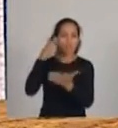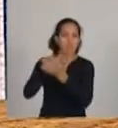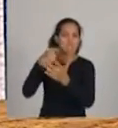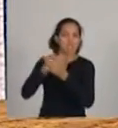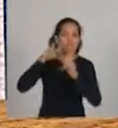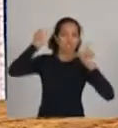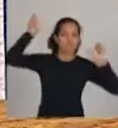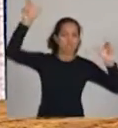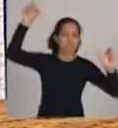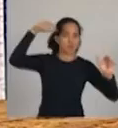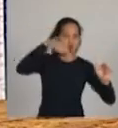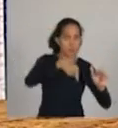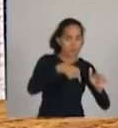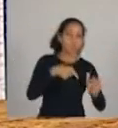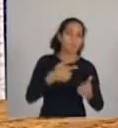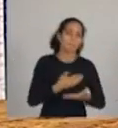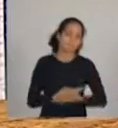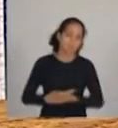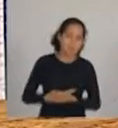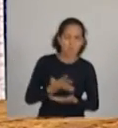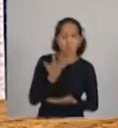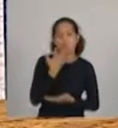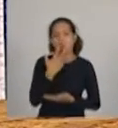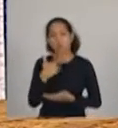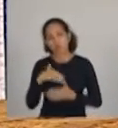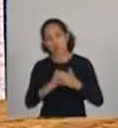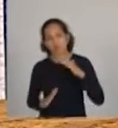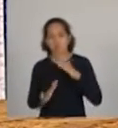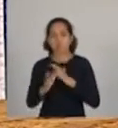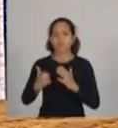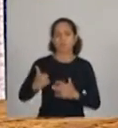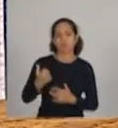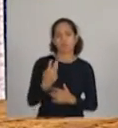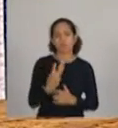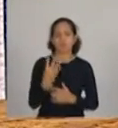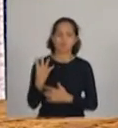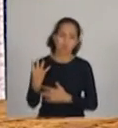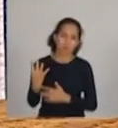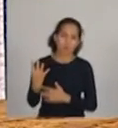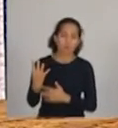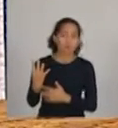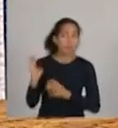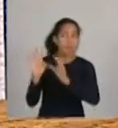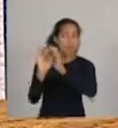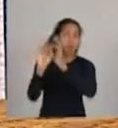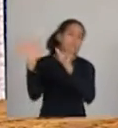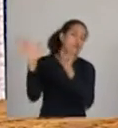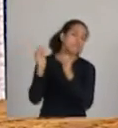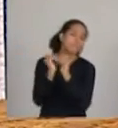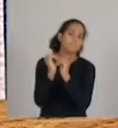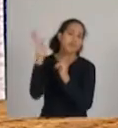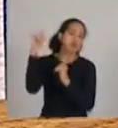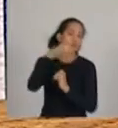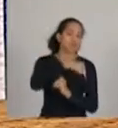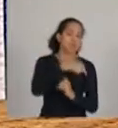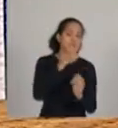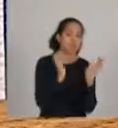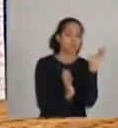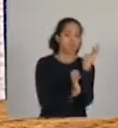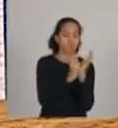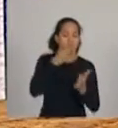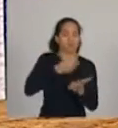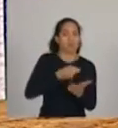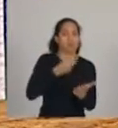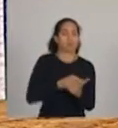de adotar bebês ou de adotar crianças até no máximo 3, 4 anos. Então, isso precisa ser revisto. Uma